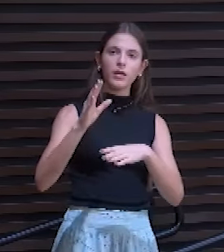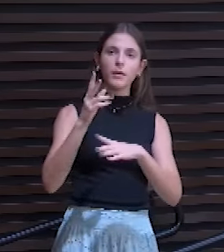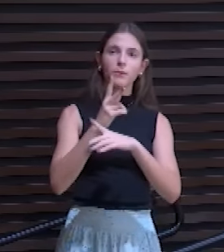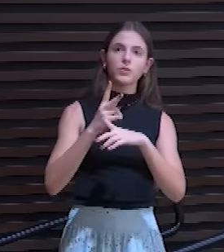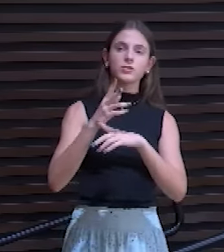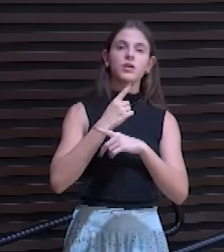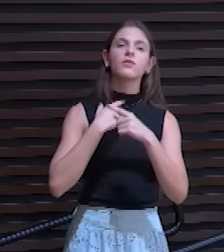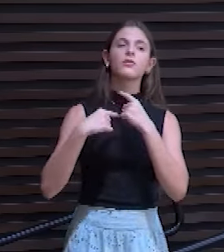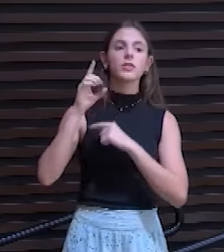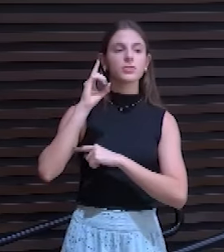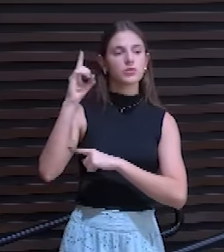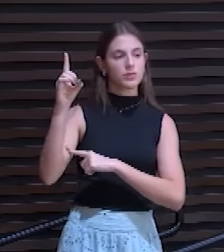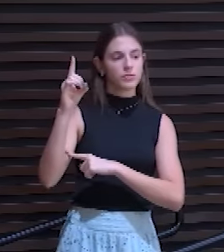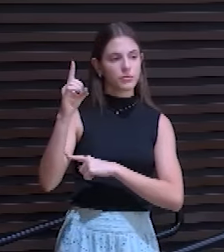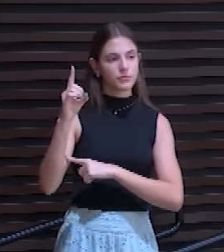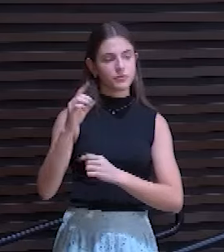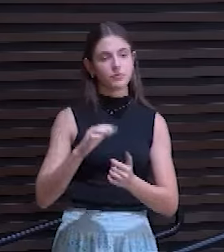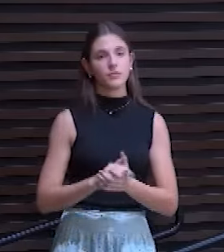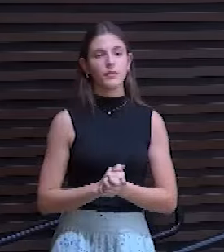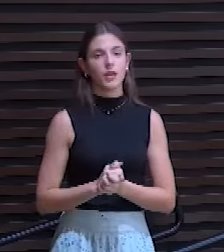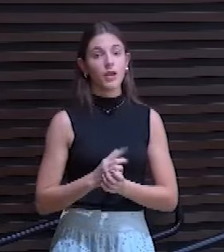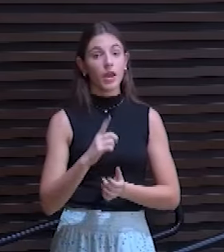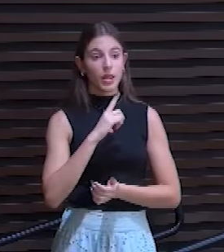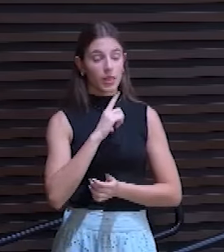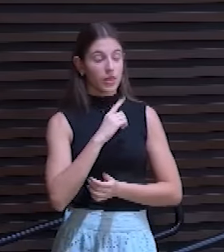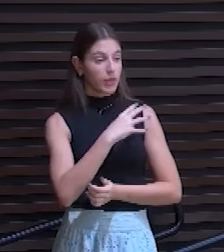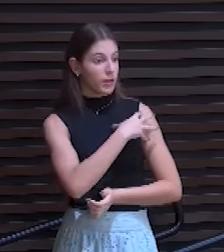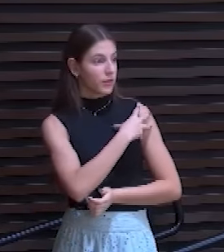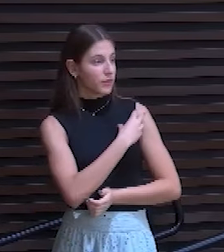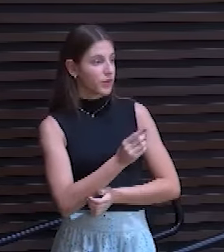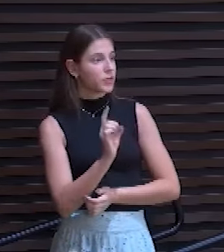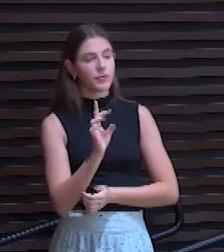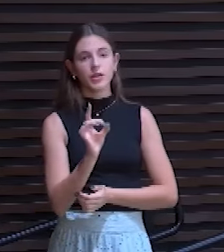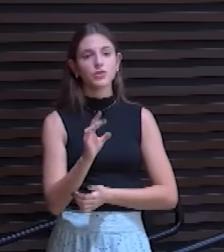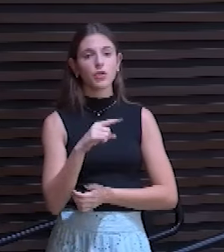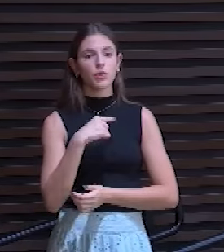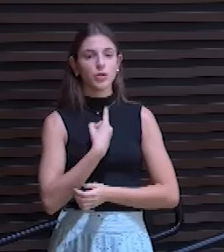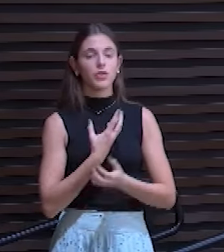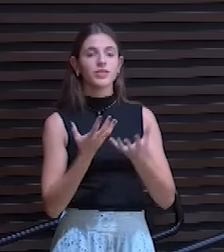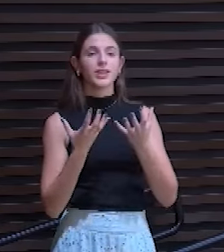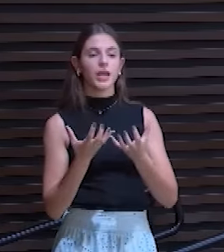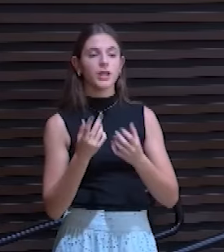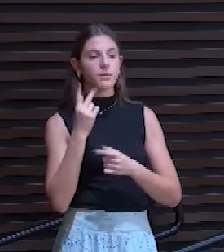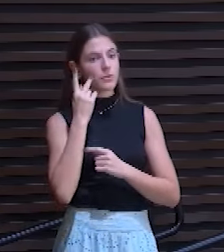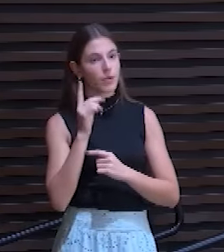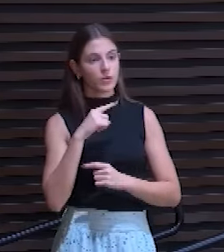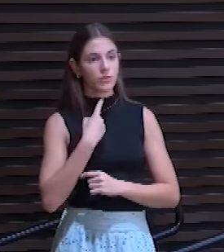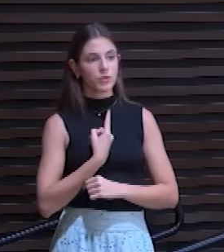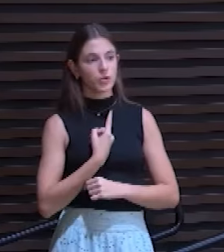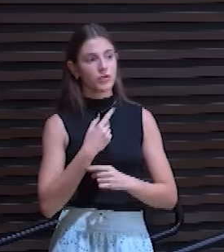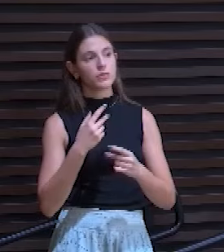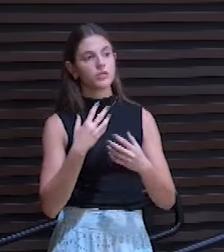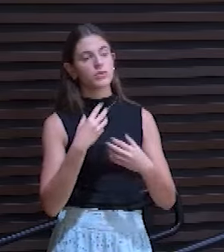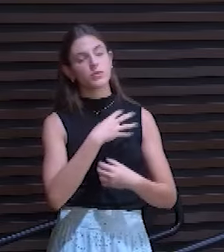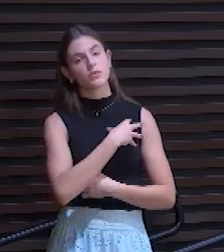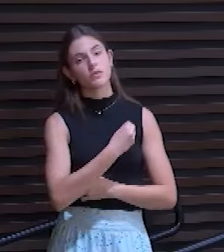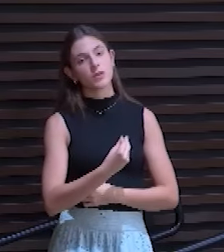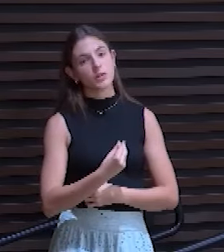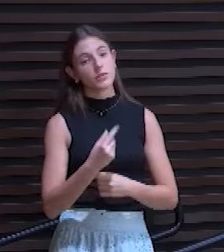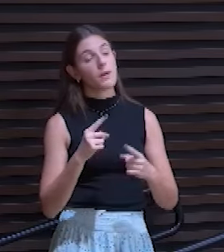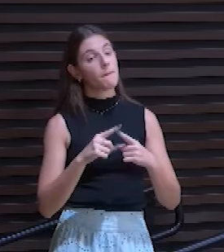resume ao que desejamos para os nossos filhos, ou de nossos filhos, mas o que Deus, por